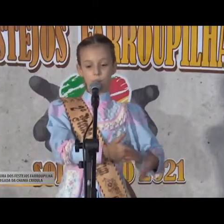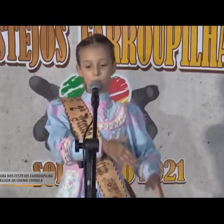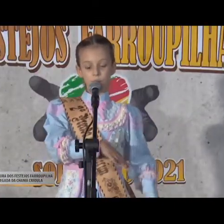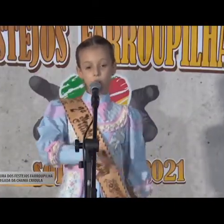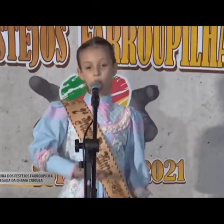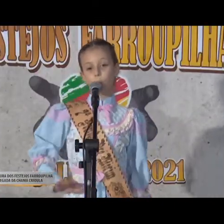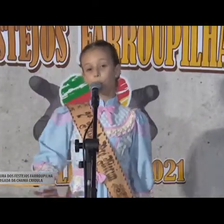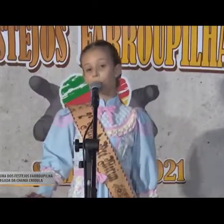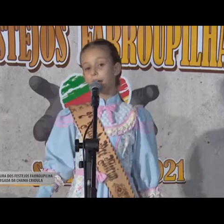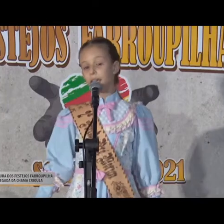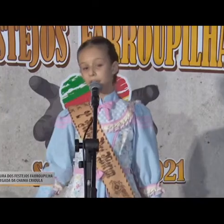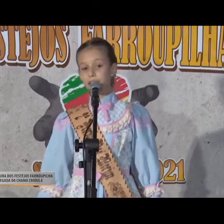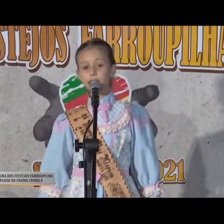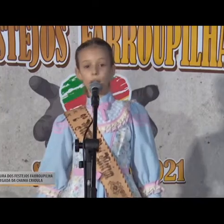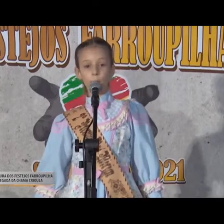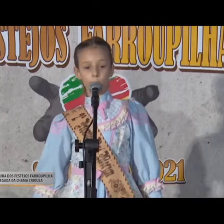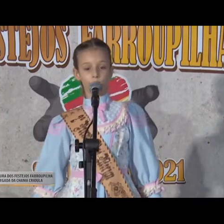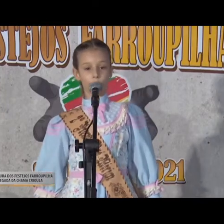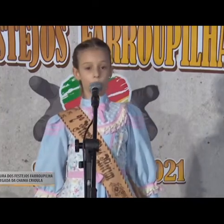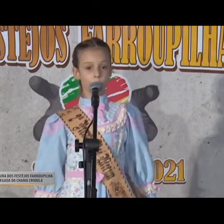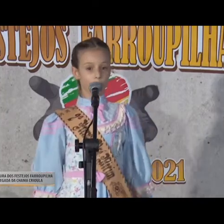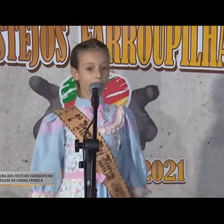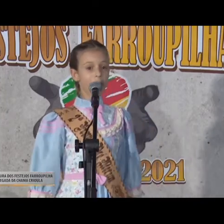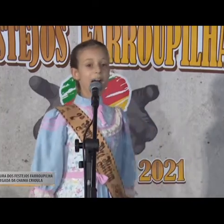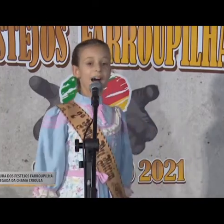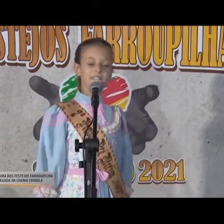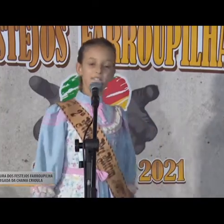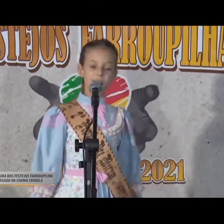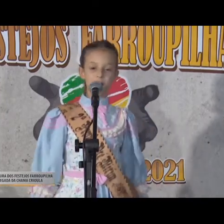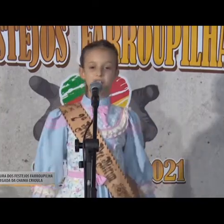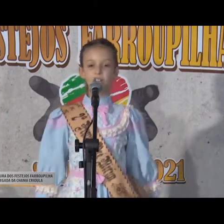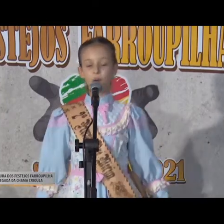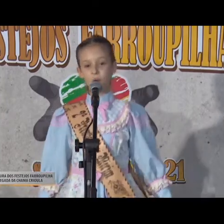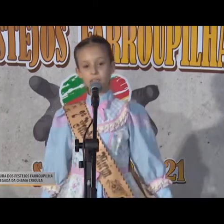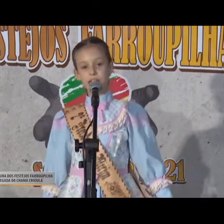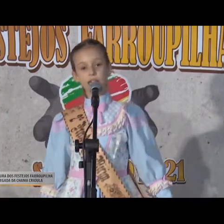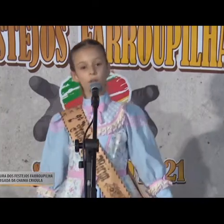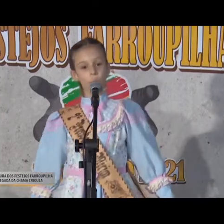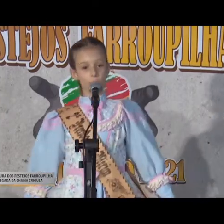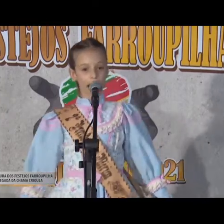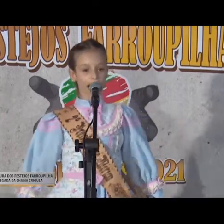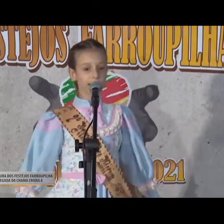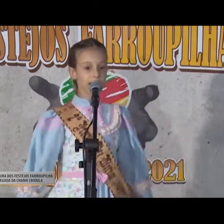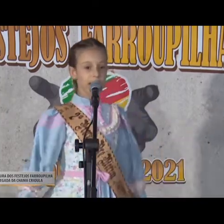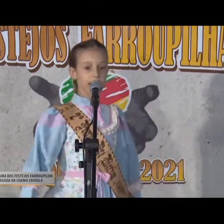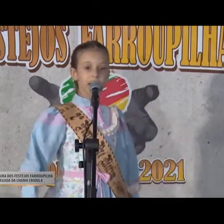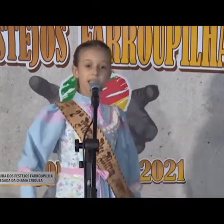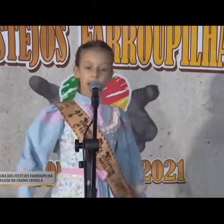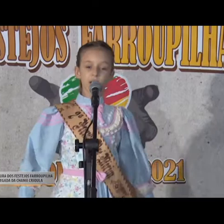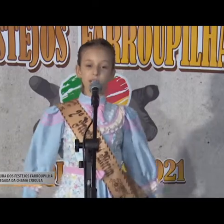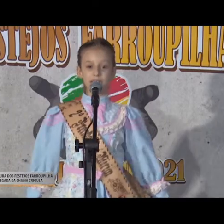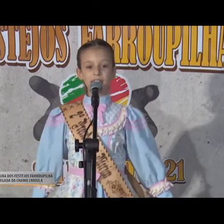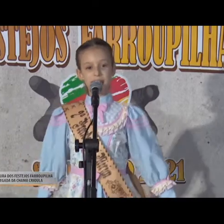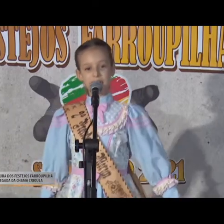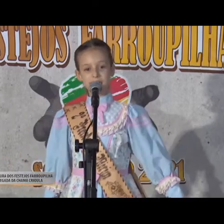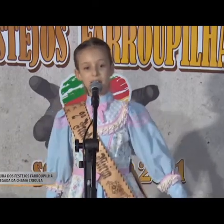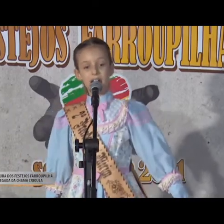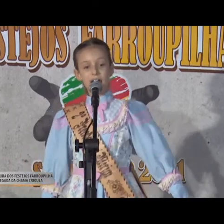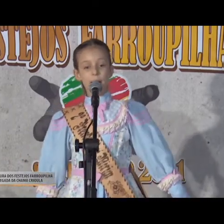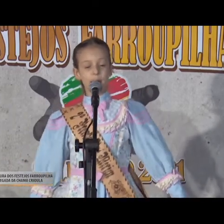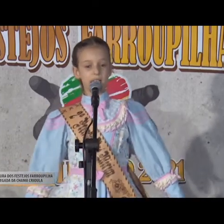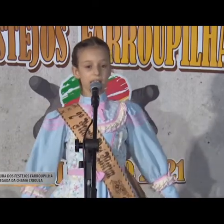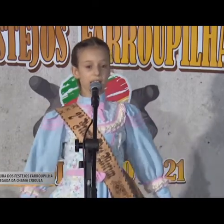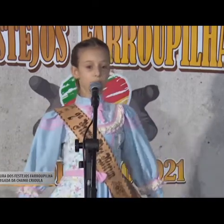sagrado, bonequinha de galpão, a faixa que conquistei vou honrar. Tenho